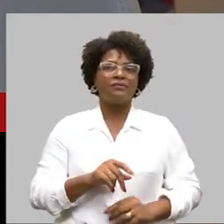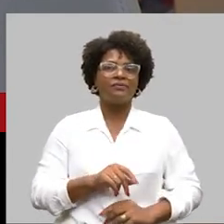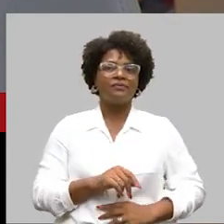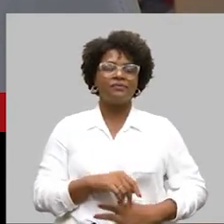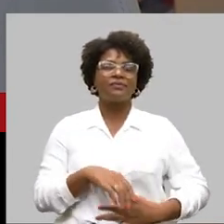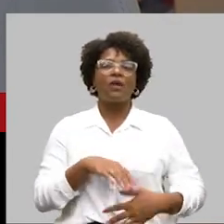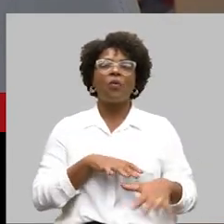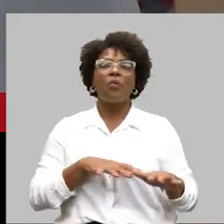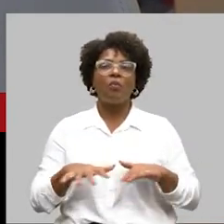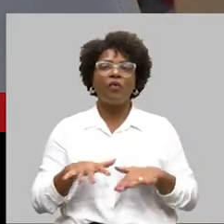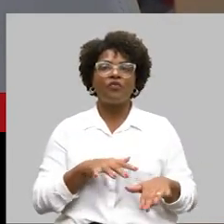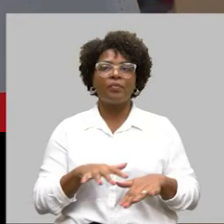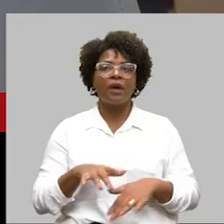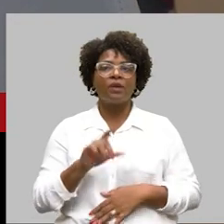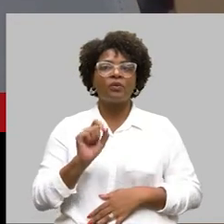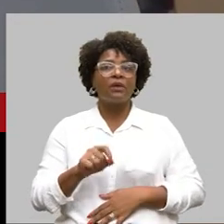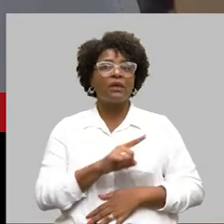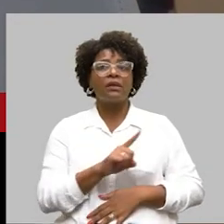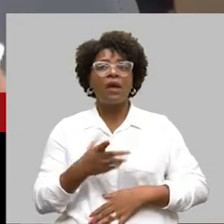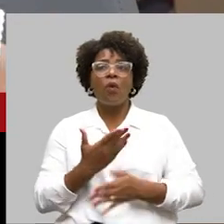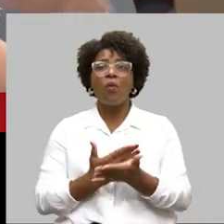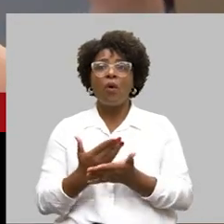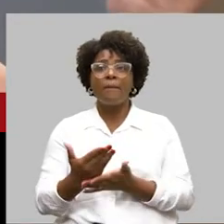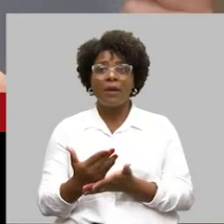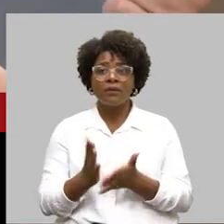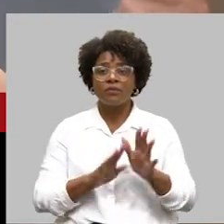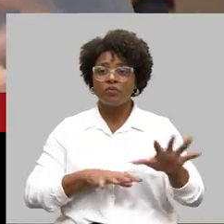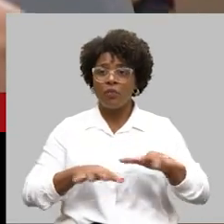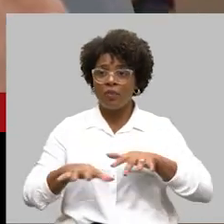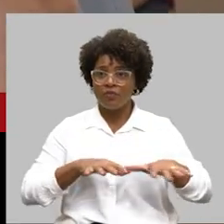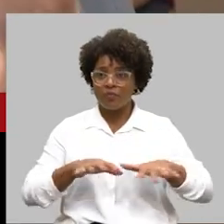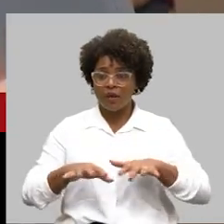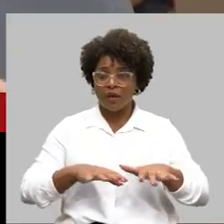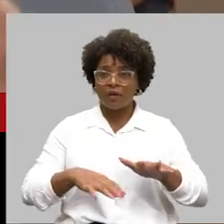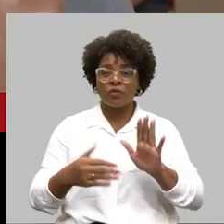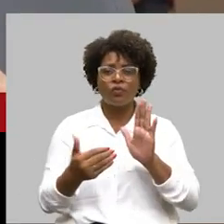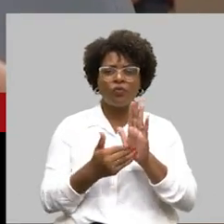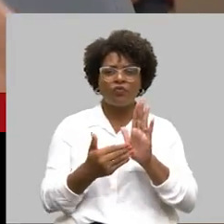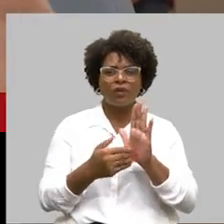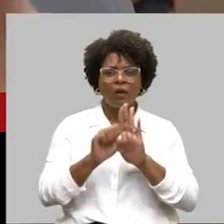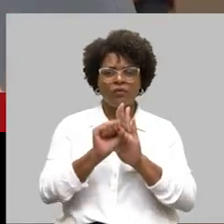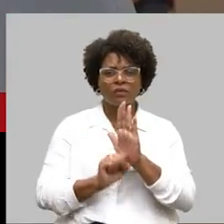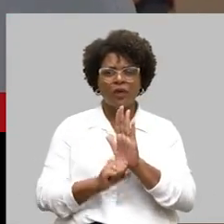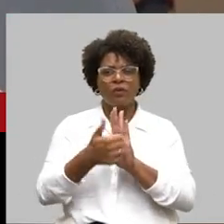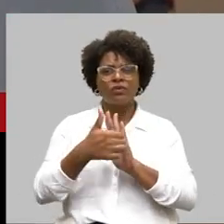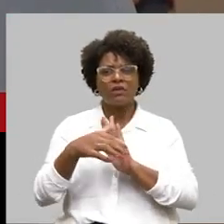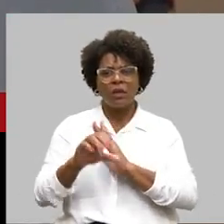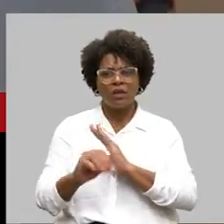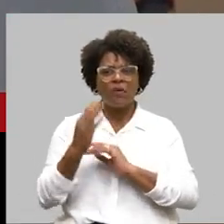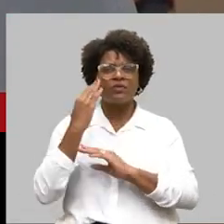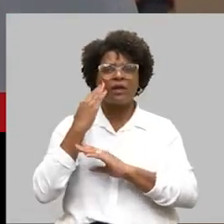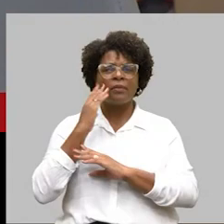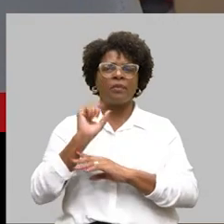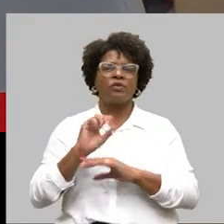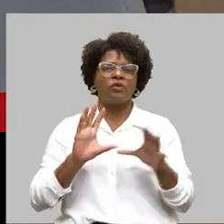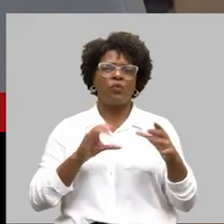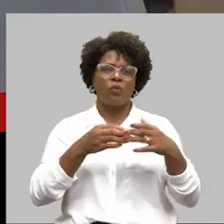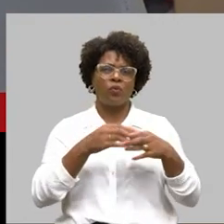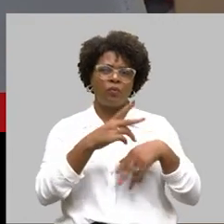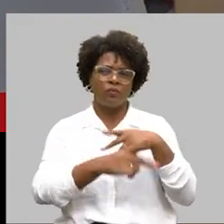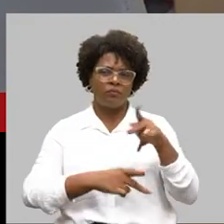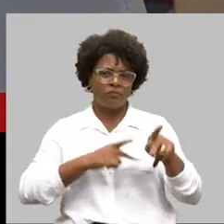movimento que não começa com esse movimento né desde o final do século XIX a gente sabe que os povos do campo lutam pela